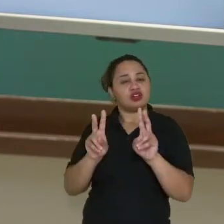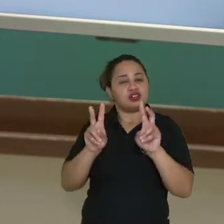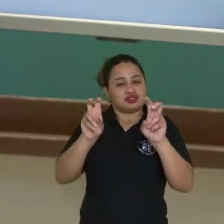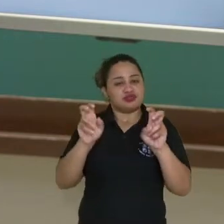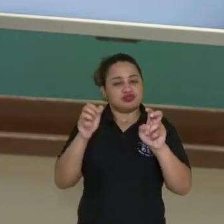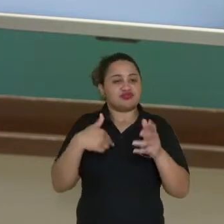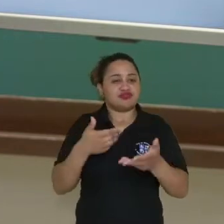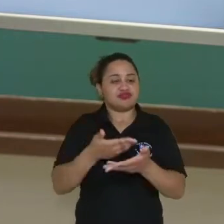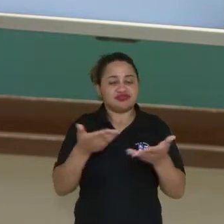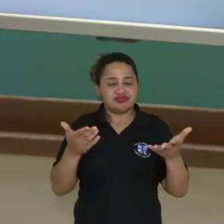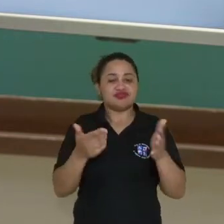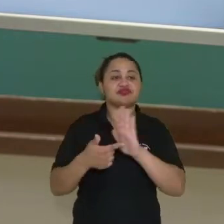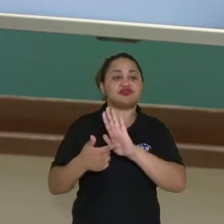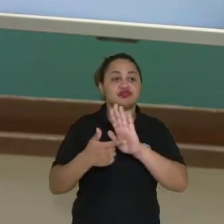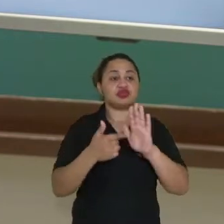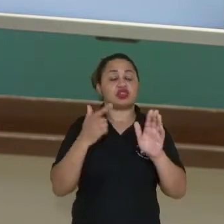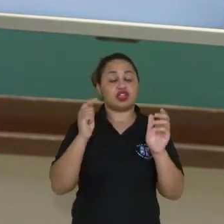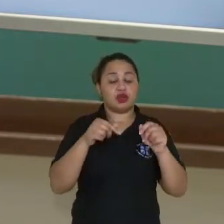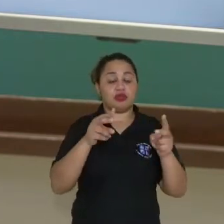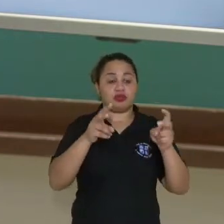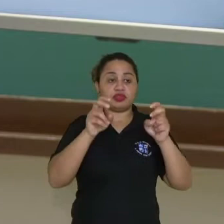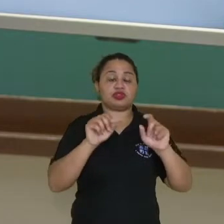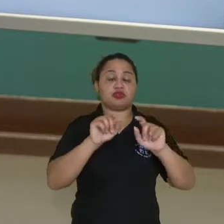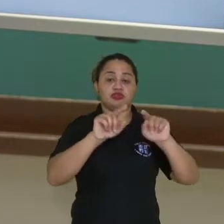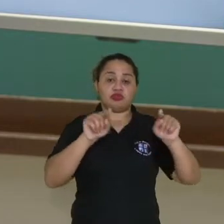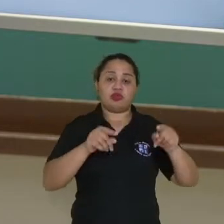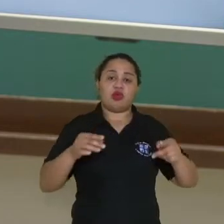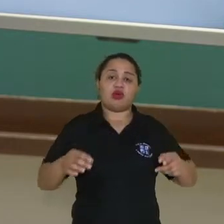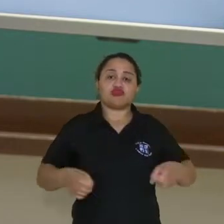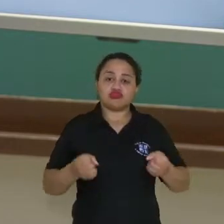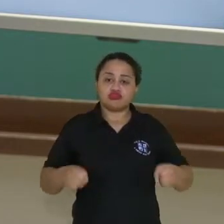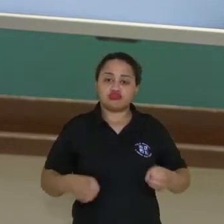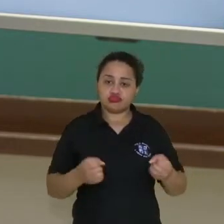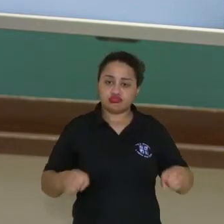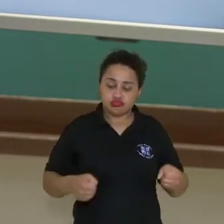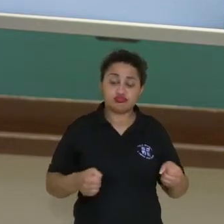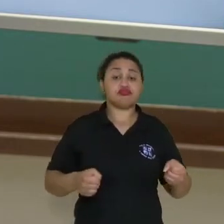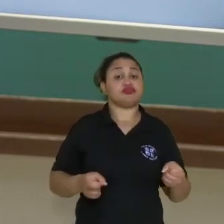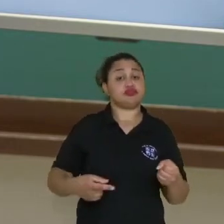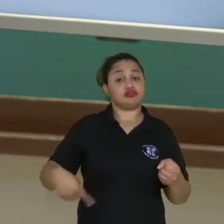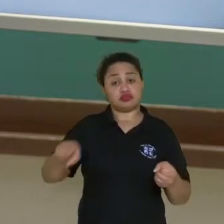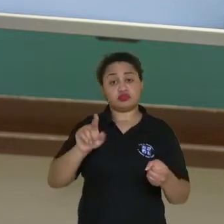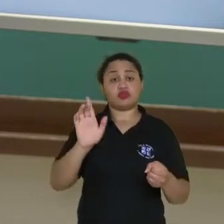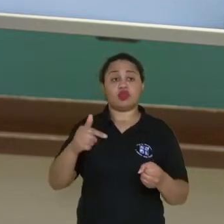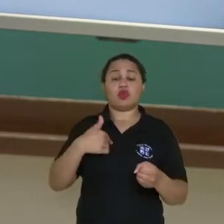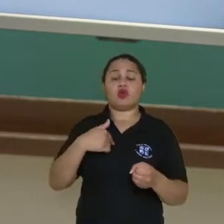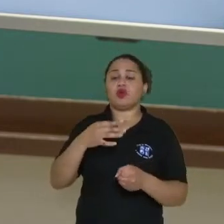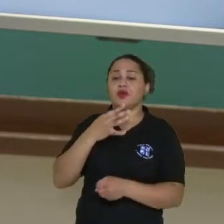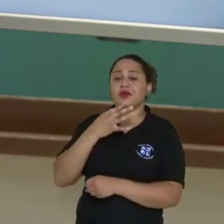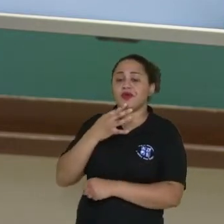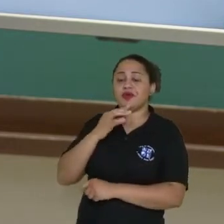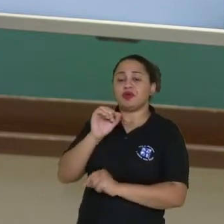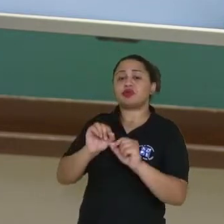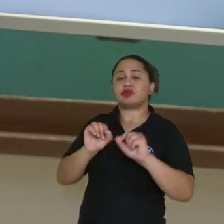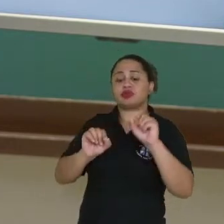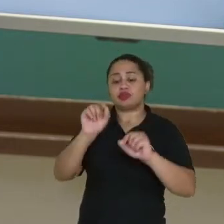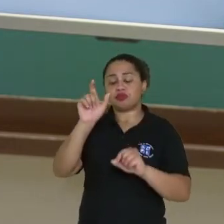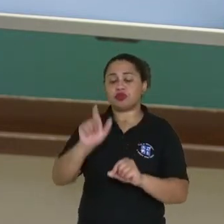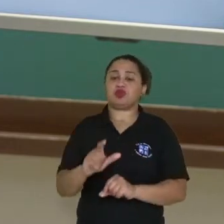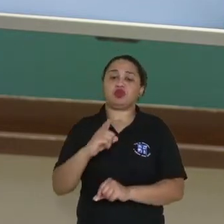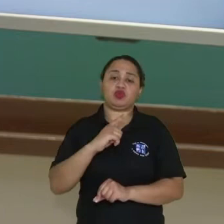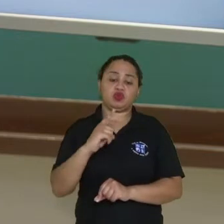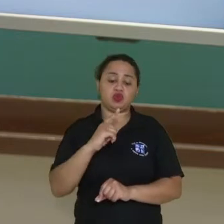Então, vocês observam aqui a presença de um cadeirante. Vocês provavelmente já ouviram falar que as pessoas que têm